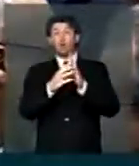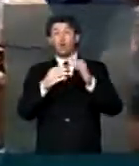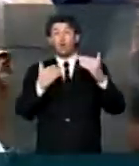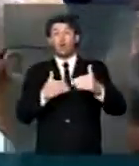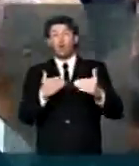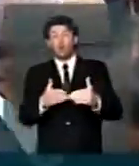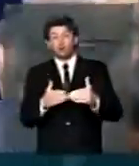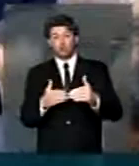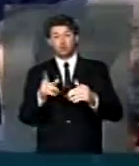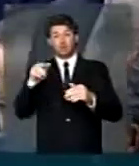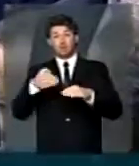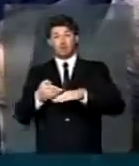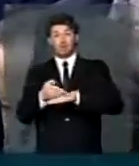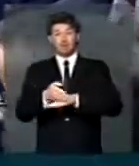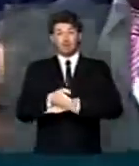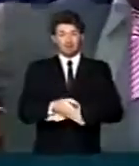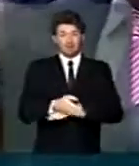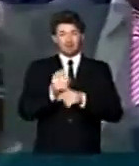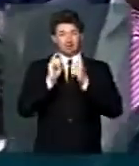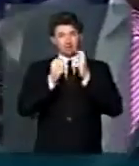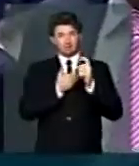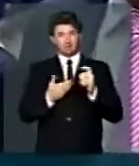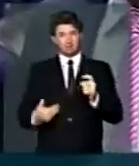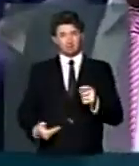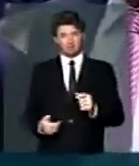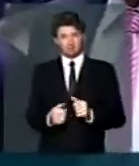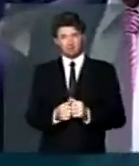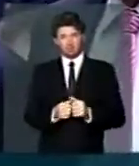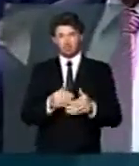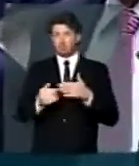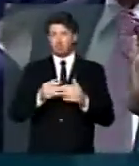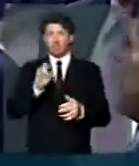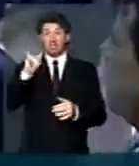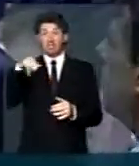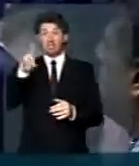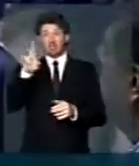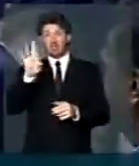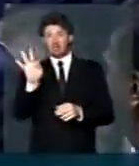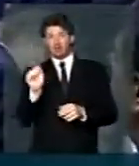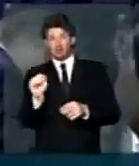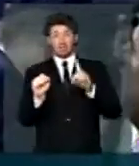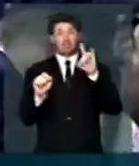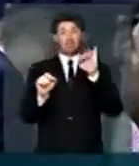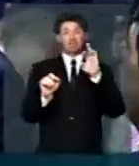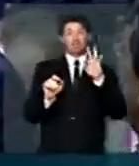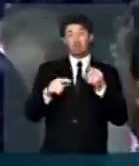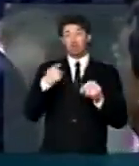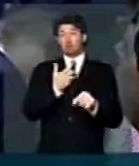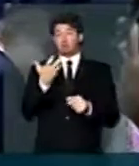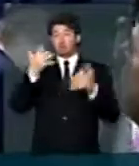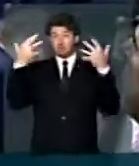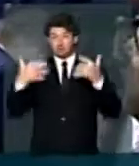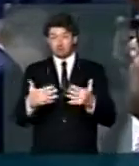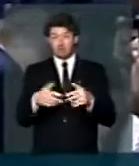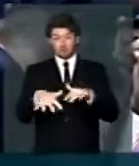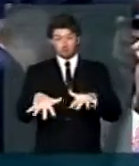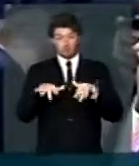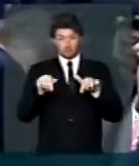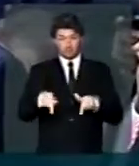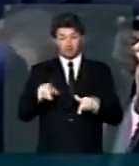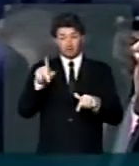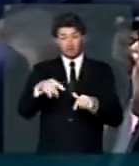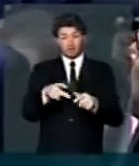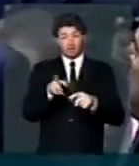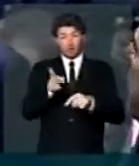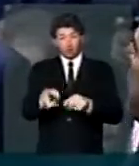público como um ingresso na administração, seja ela direta ou indireta. O que a gente pretende, esclarecendo ao plenário, é